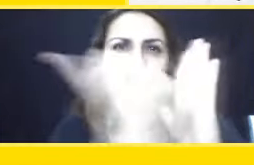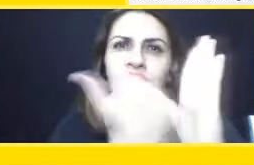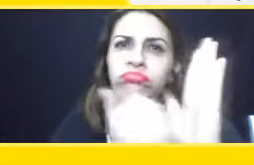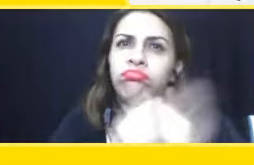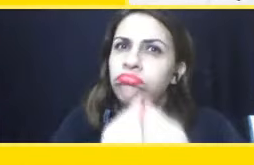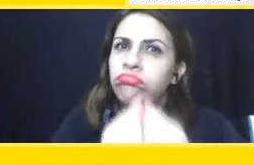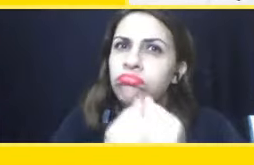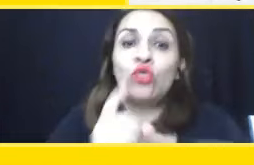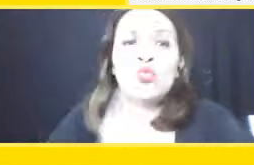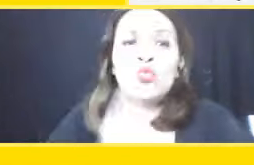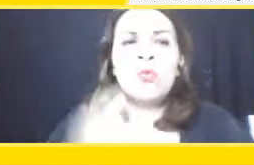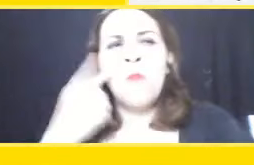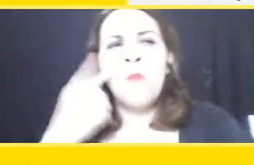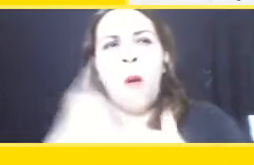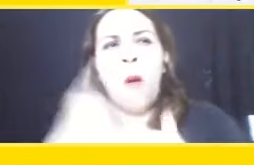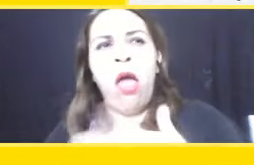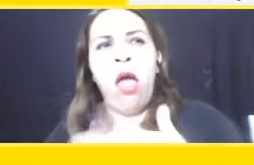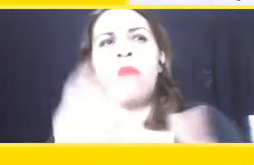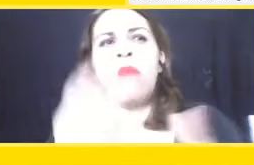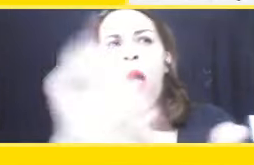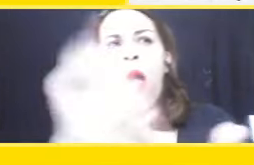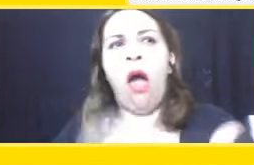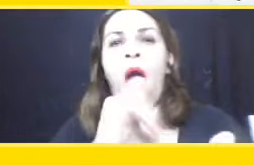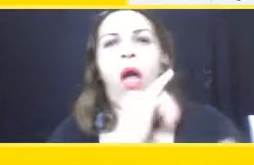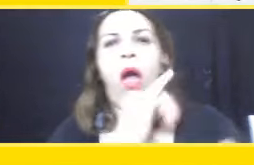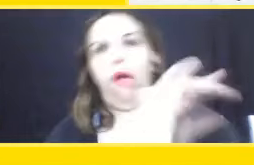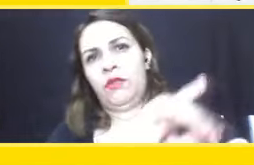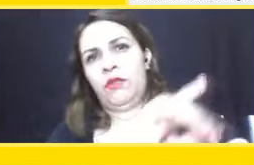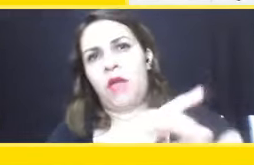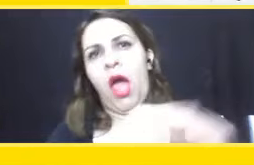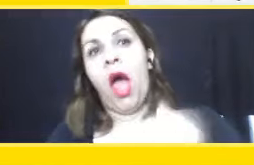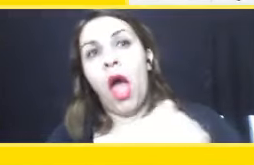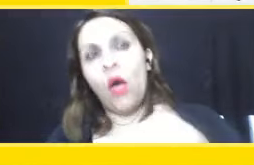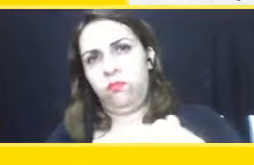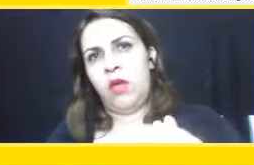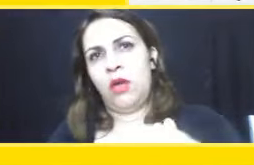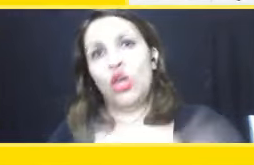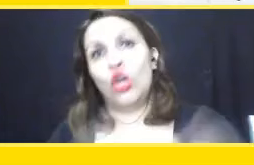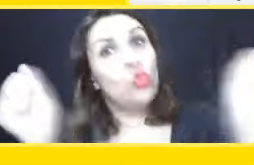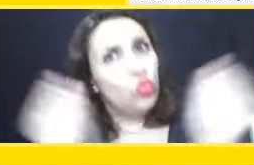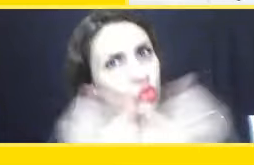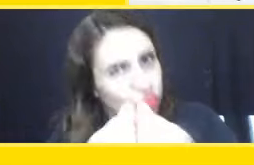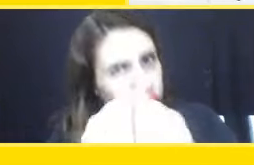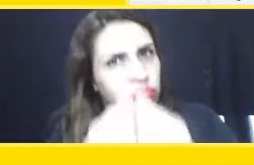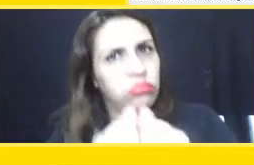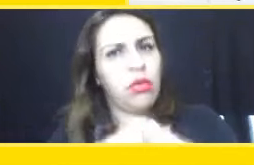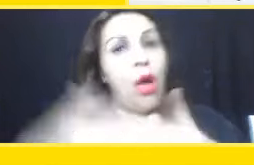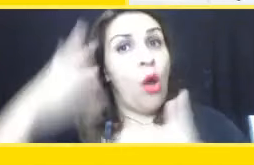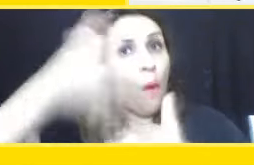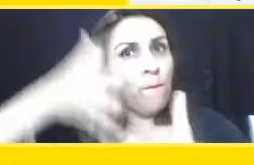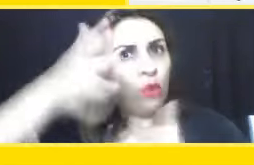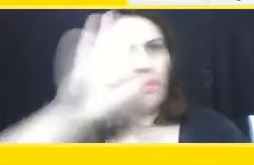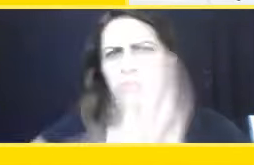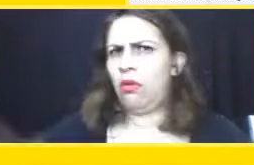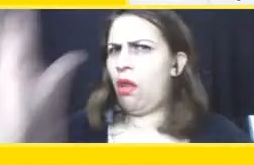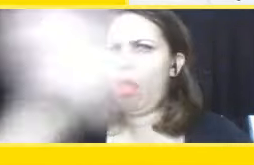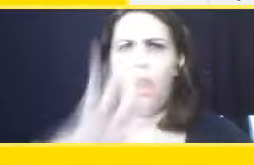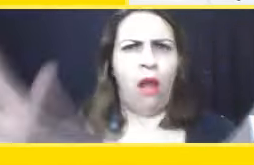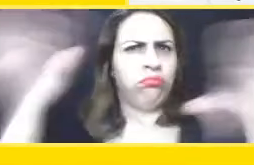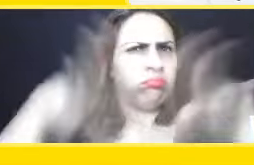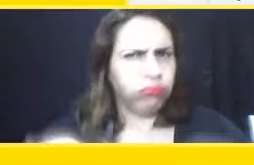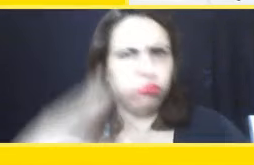alunos, certo? E, obviamente, casado isso com a Política Nacional de Inclusão da Pessoa com